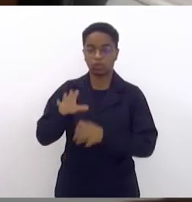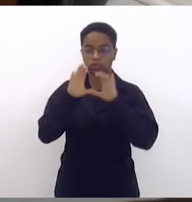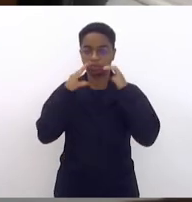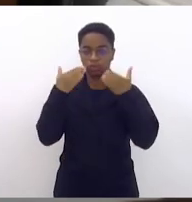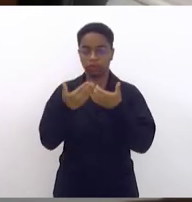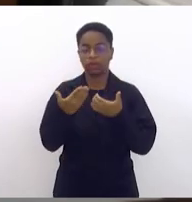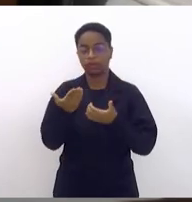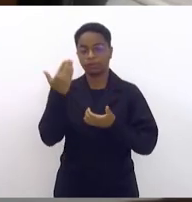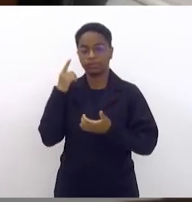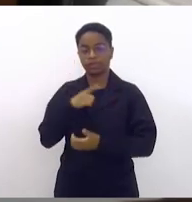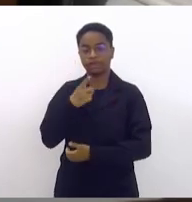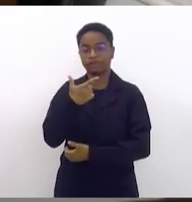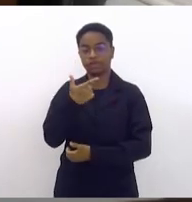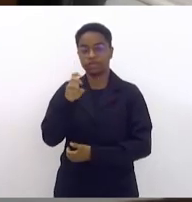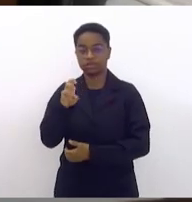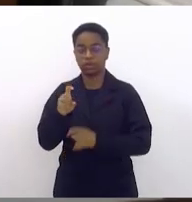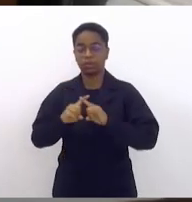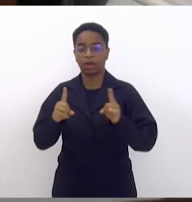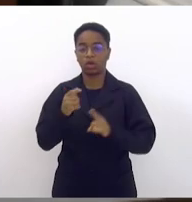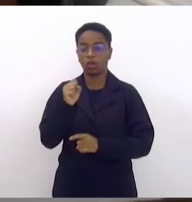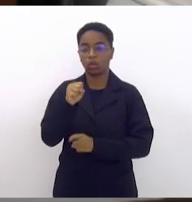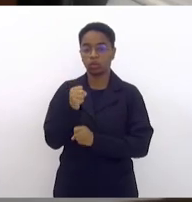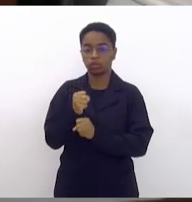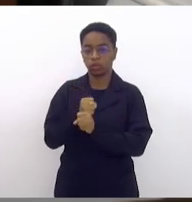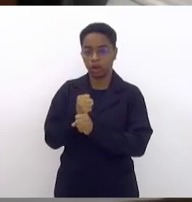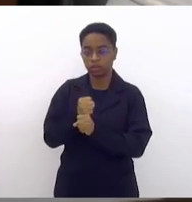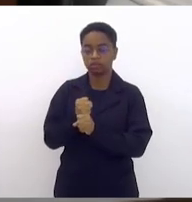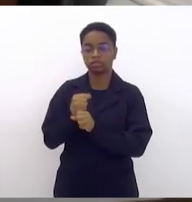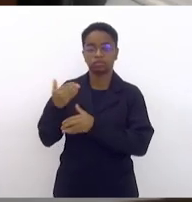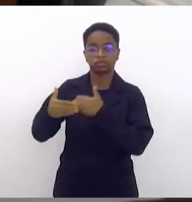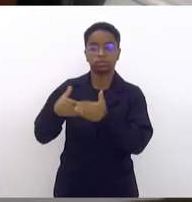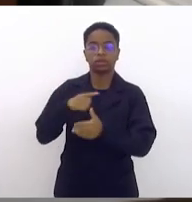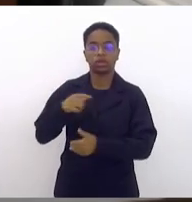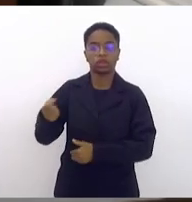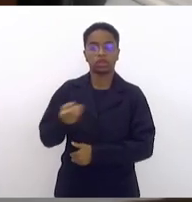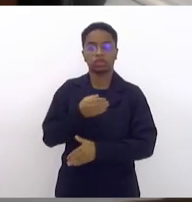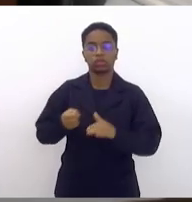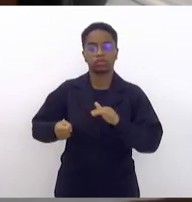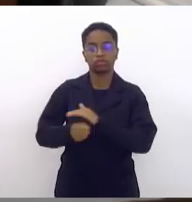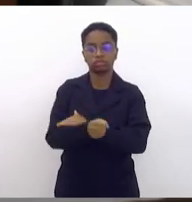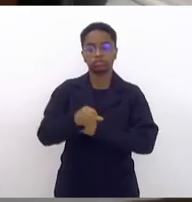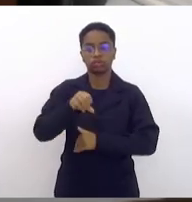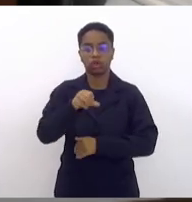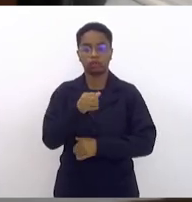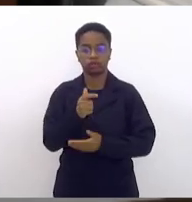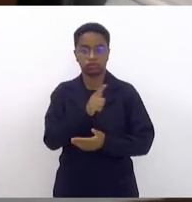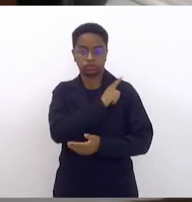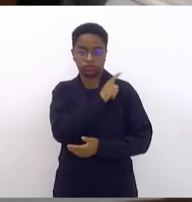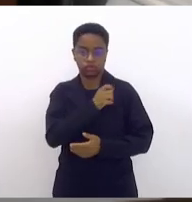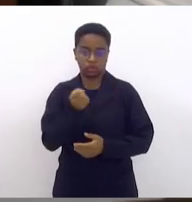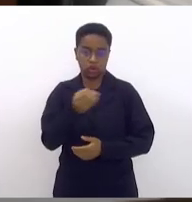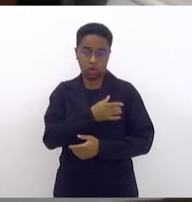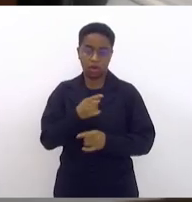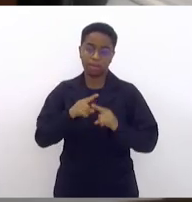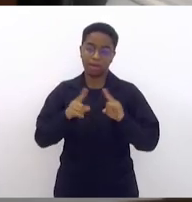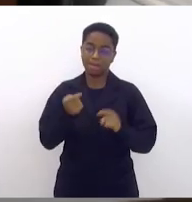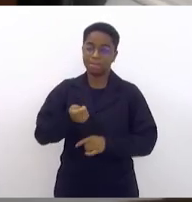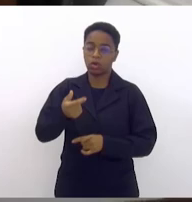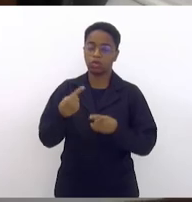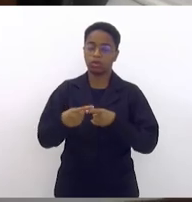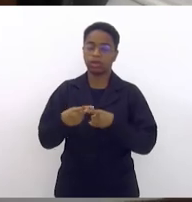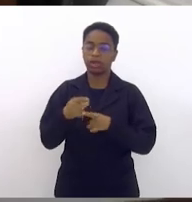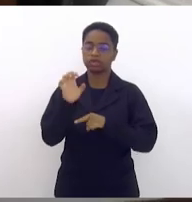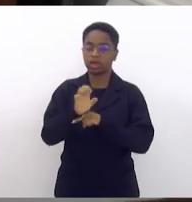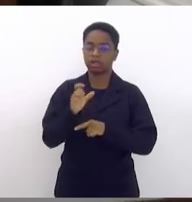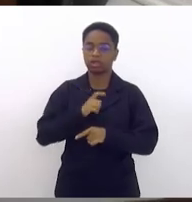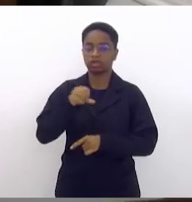25 nos últimos 8 anos a gente avançou nove gestores novos de juventude é muito pouco para no estado com 92 municípios